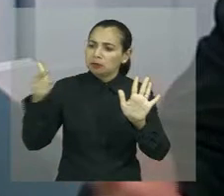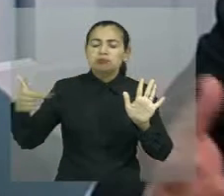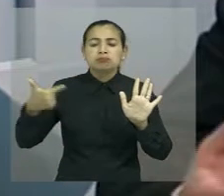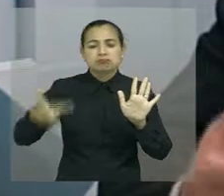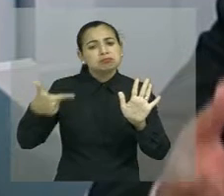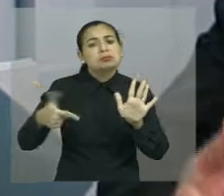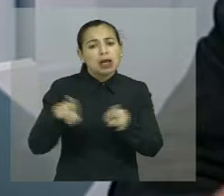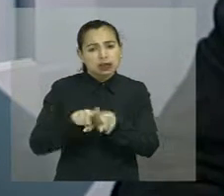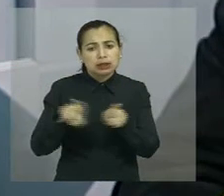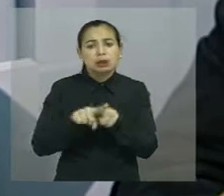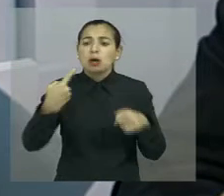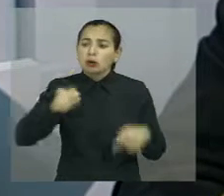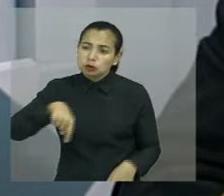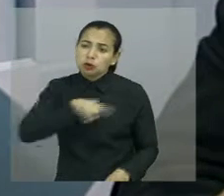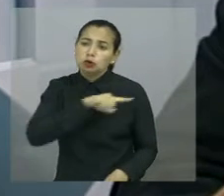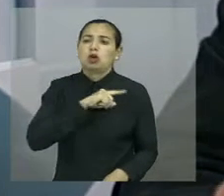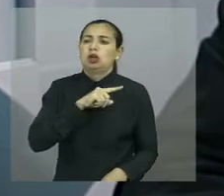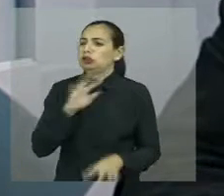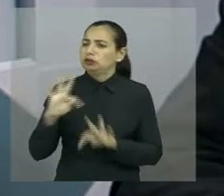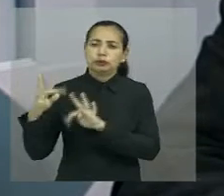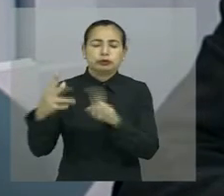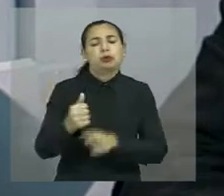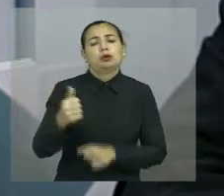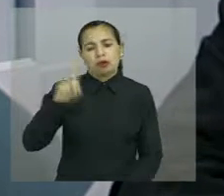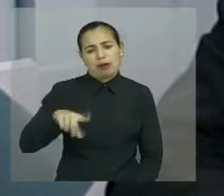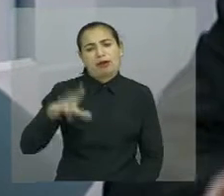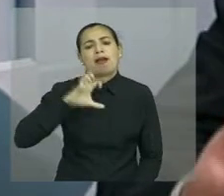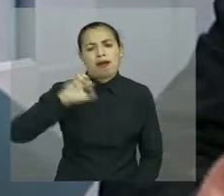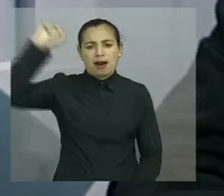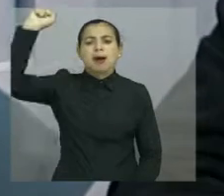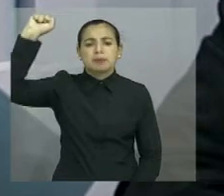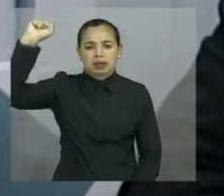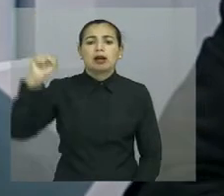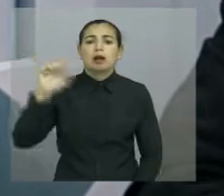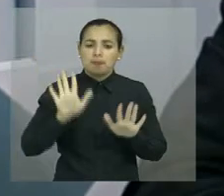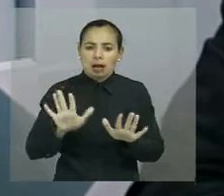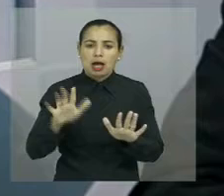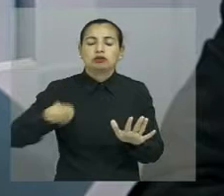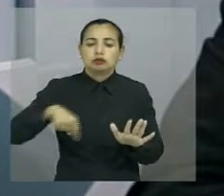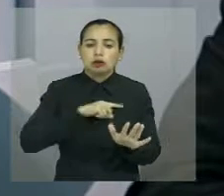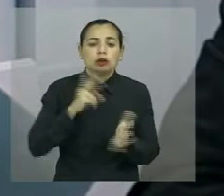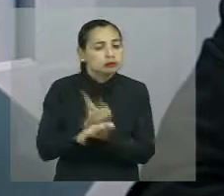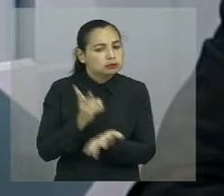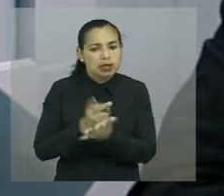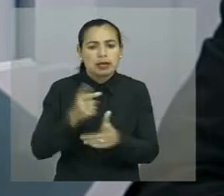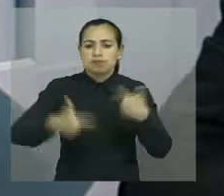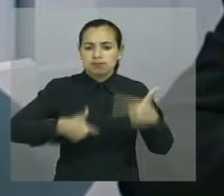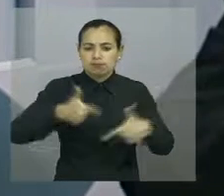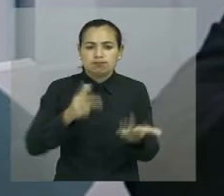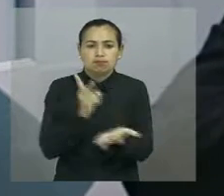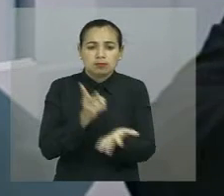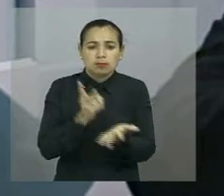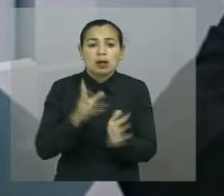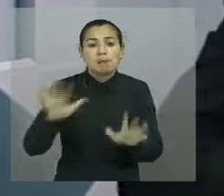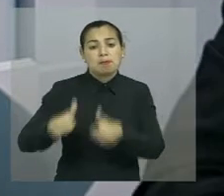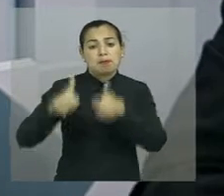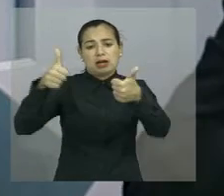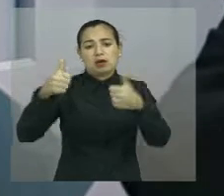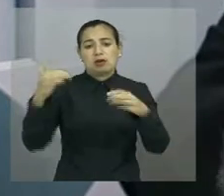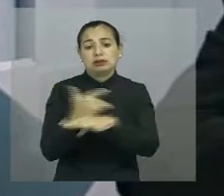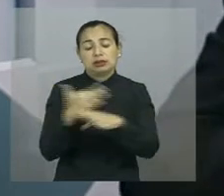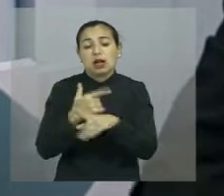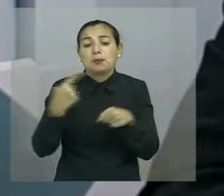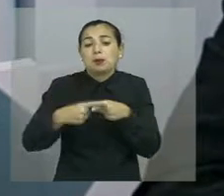gente, eu não digo campeão porque todos nós somos campeões, mas o nosso desejo de fato é servir cada vez mais e melhor a nossa cidade, poder contribuir